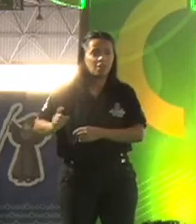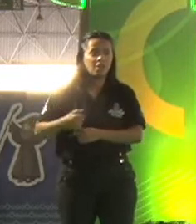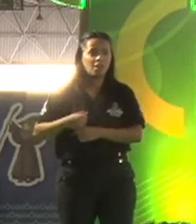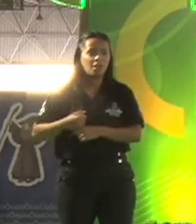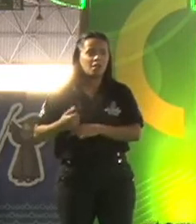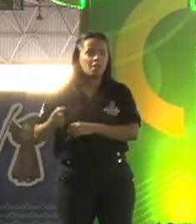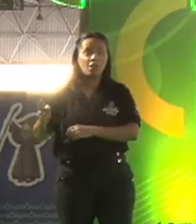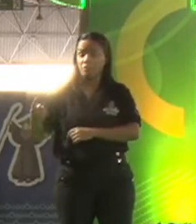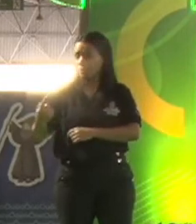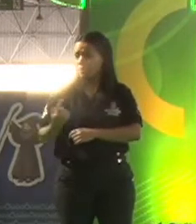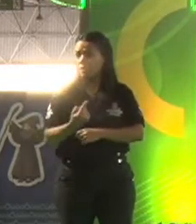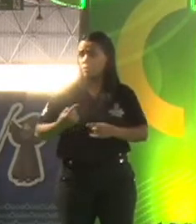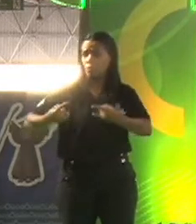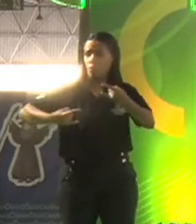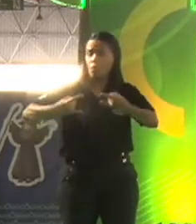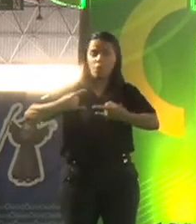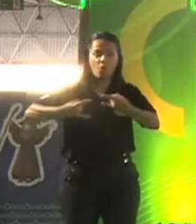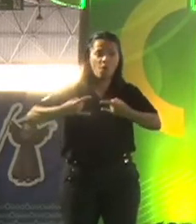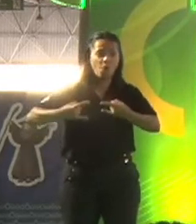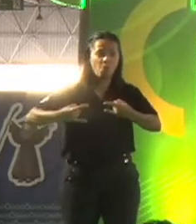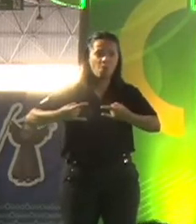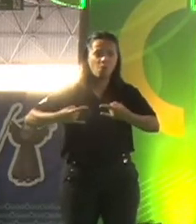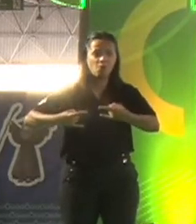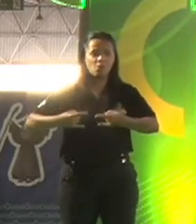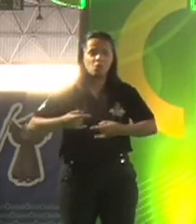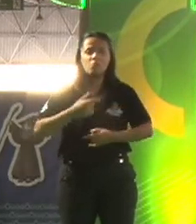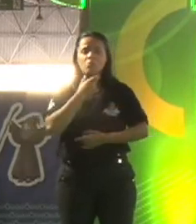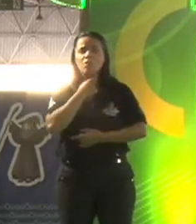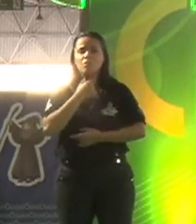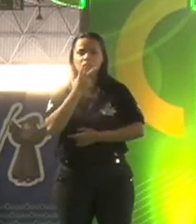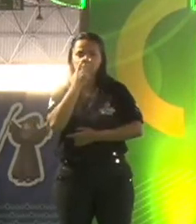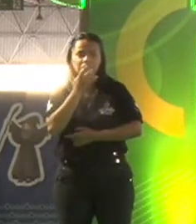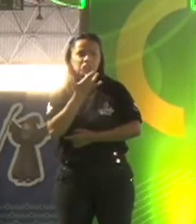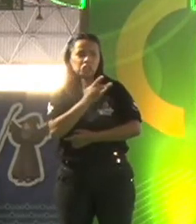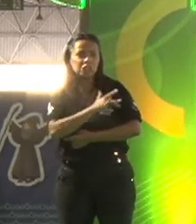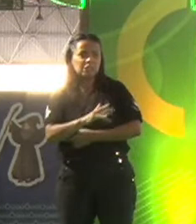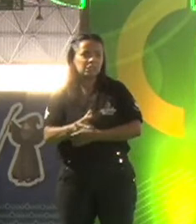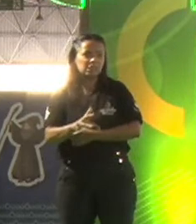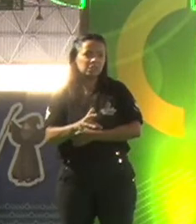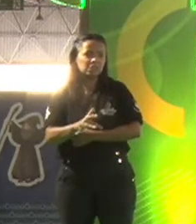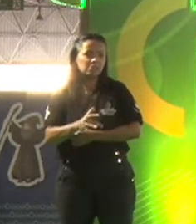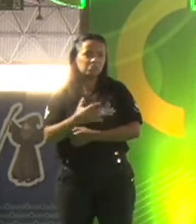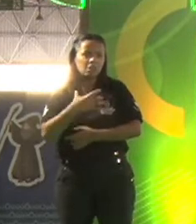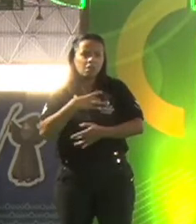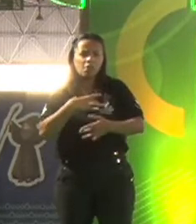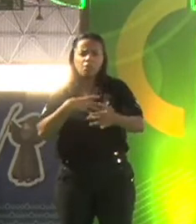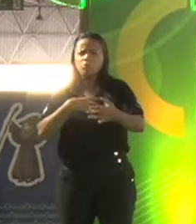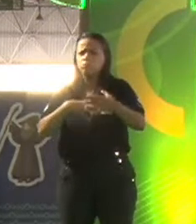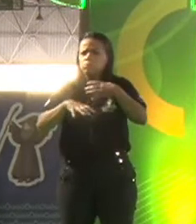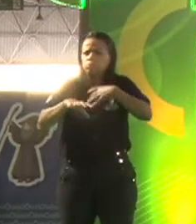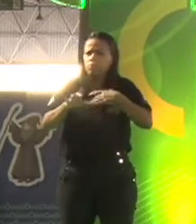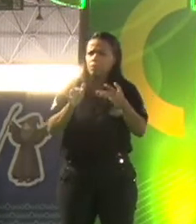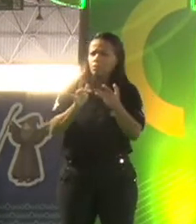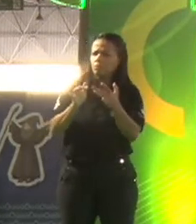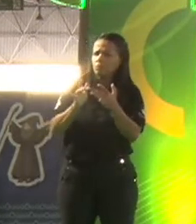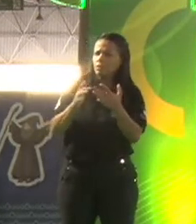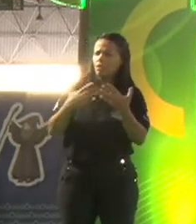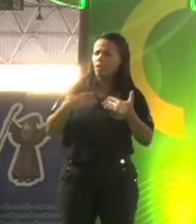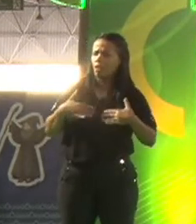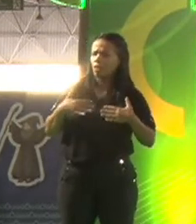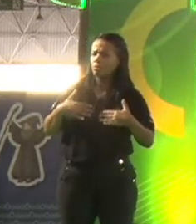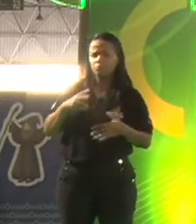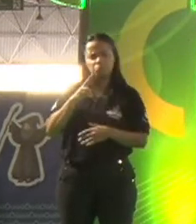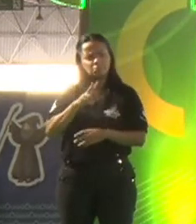robô uma voz de criança uma aparência assim mais tranquila mais calma a pessoa Às vezes